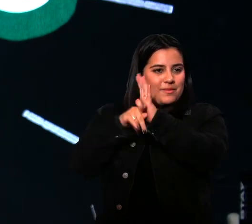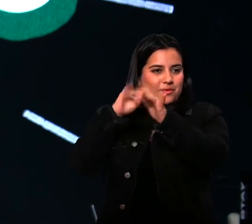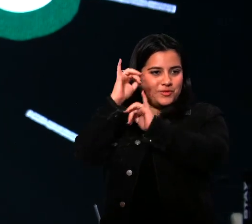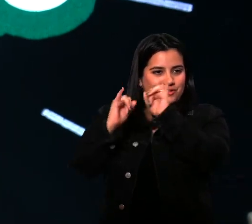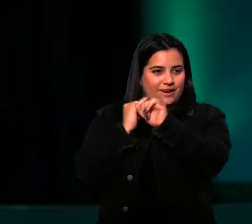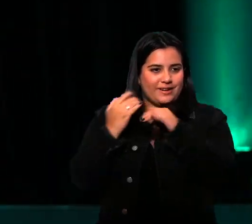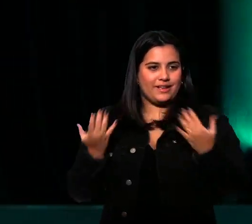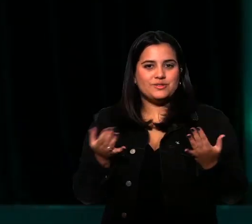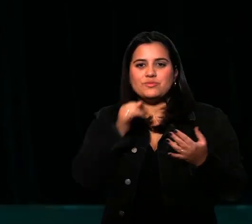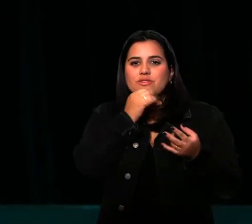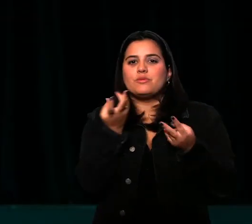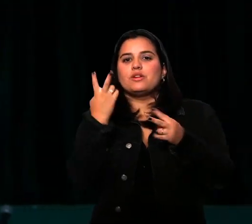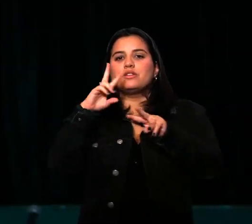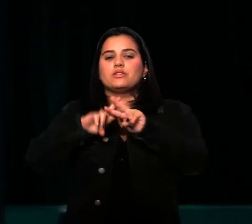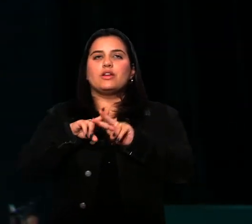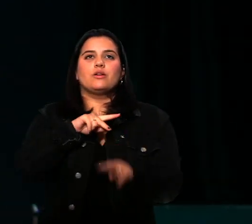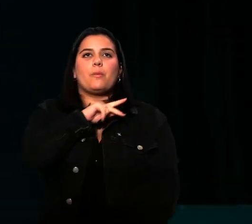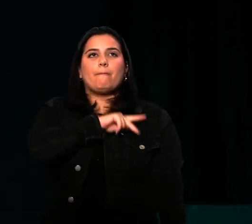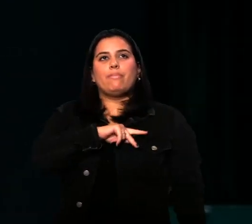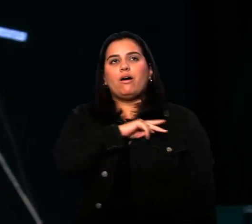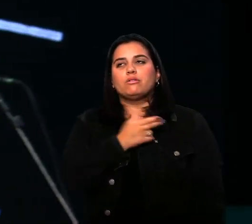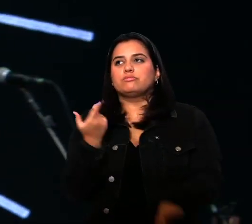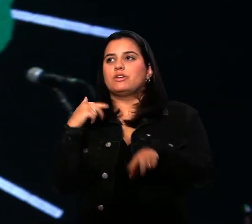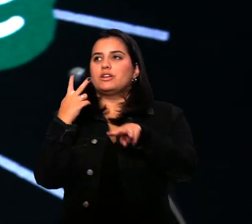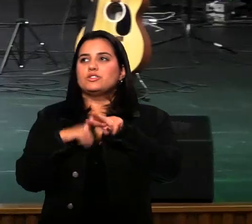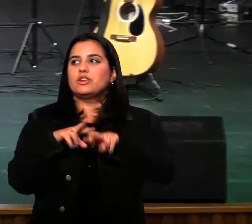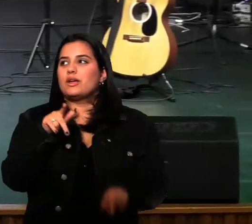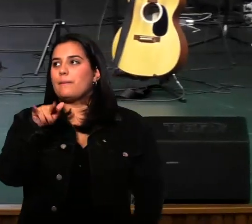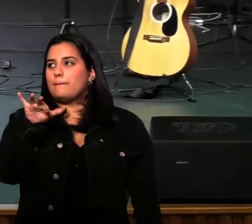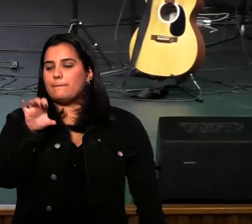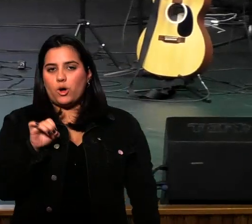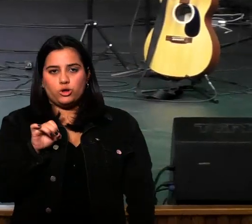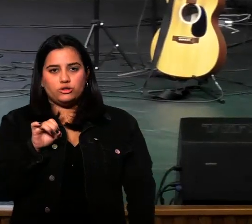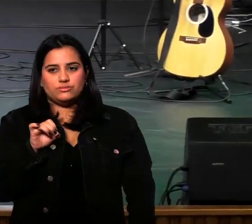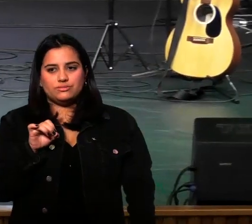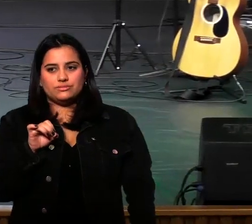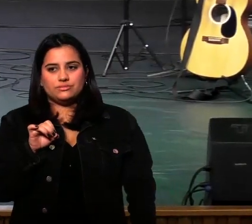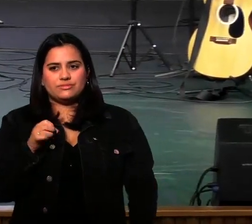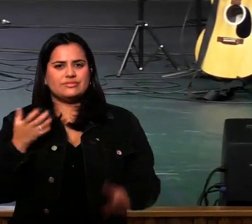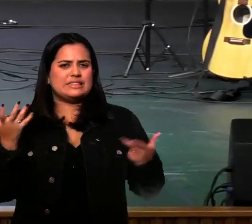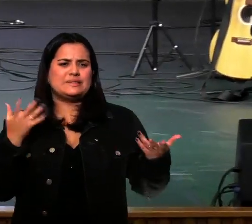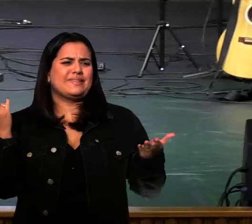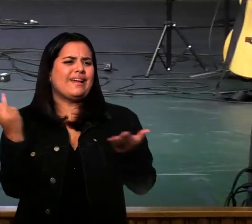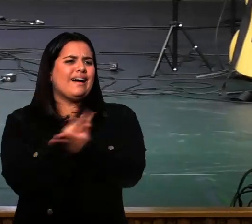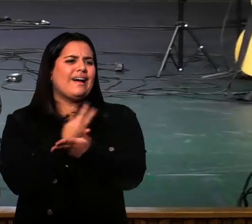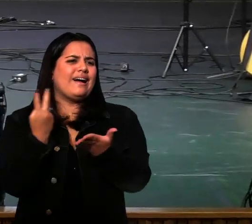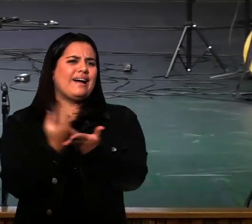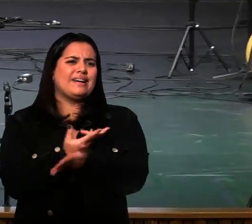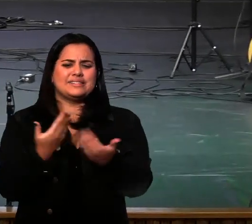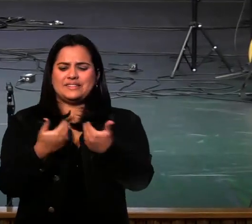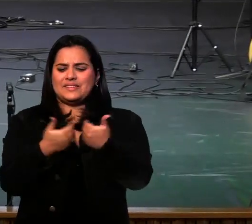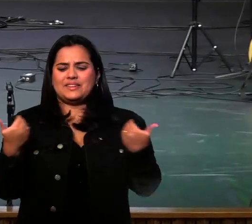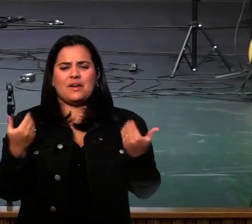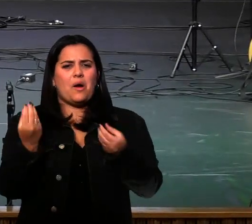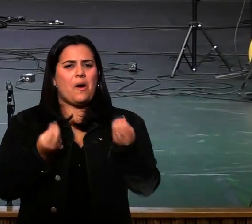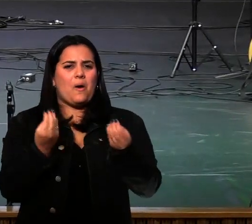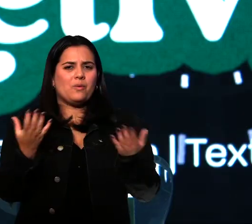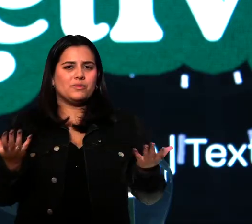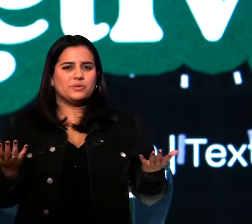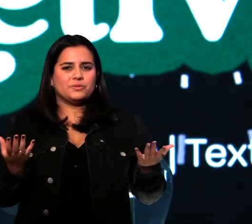Twitter é dizendo, hashtag sou de Paulo, hashtag sou de Apolo, gente. Tudo errado. Agora, a grande